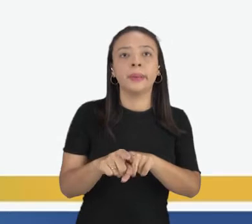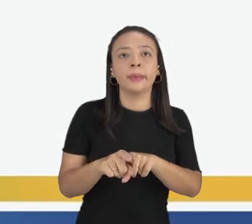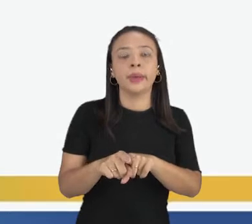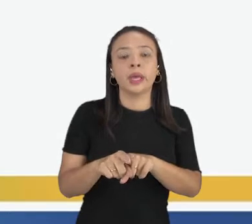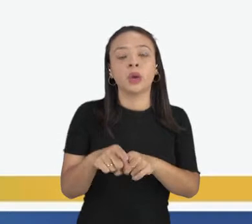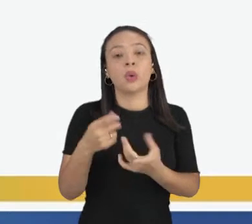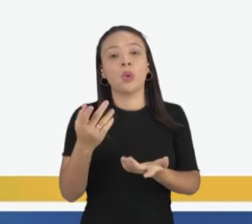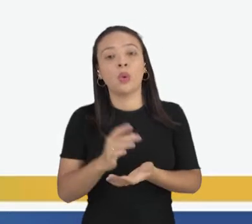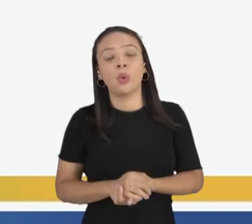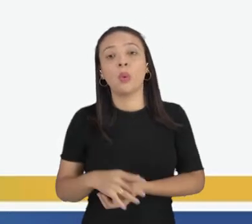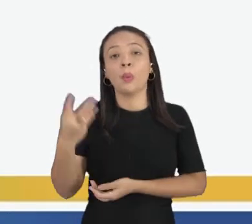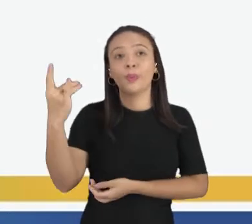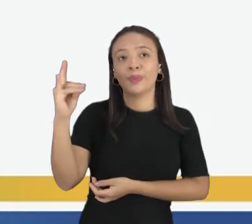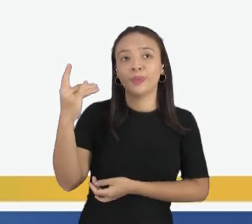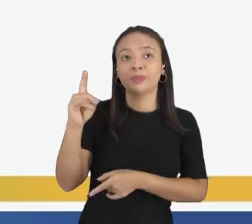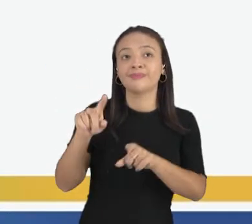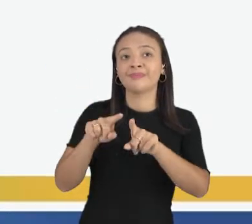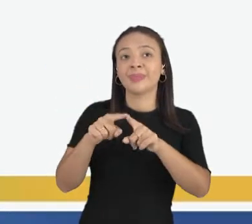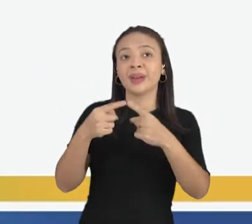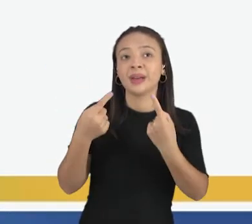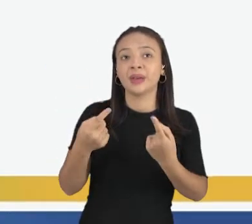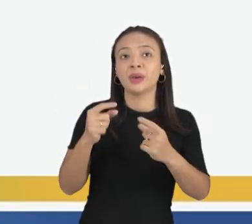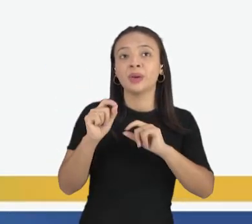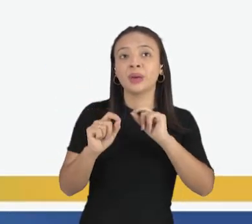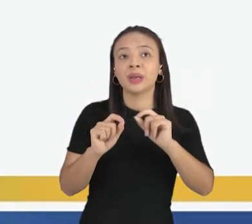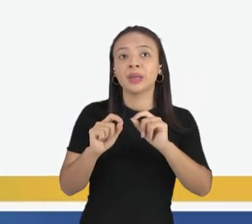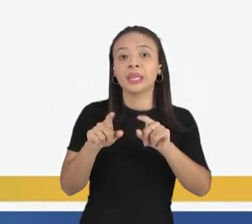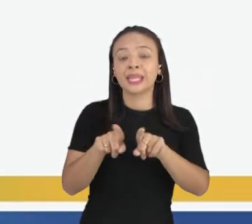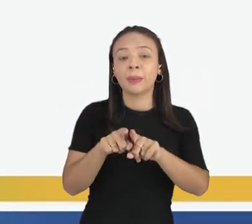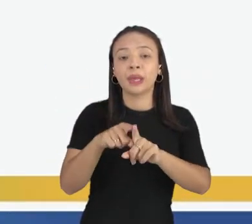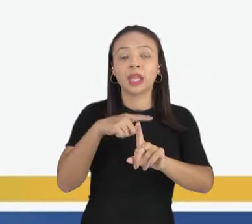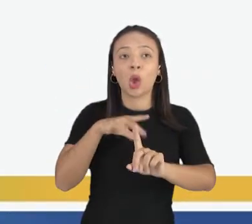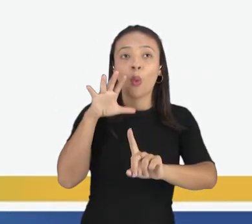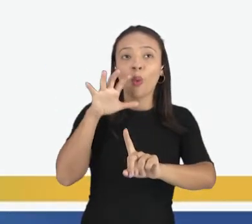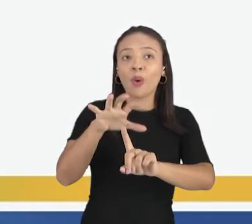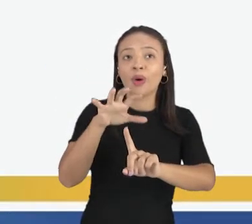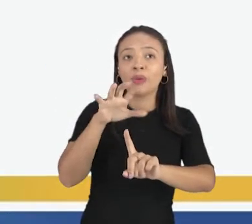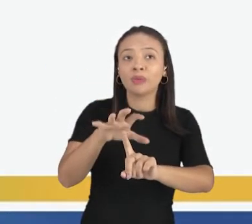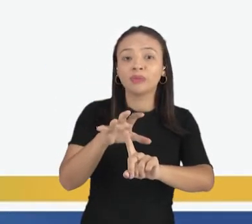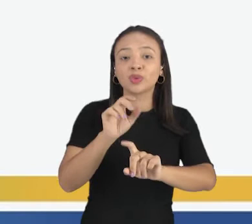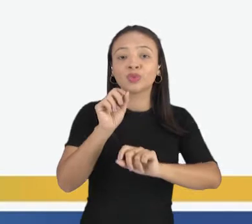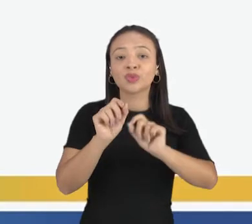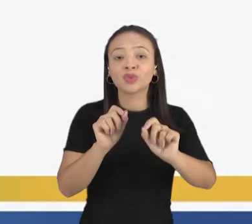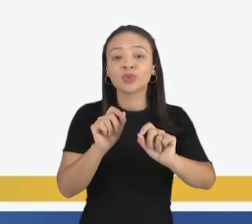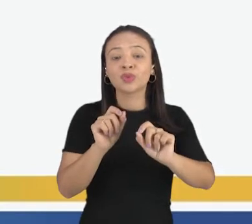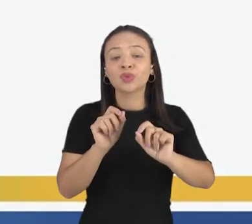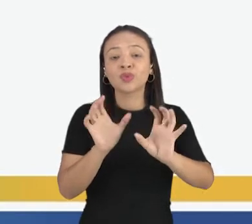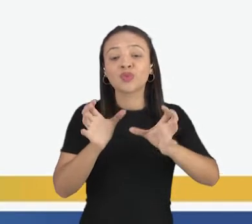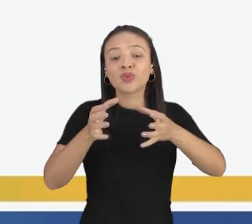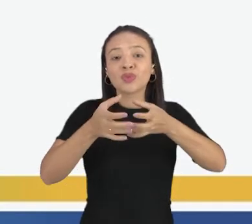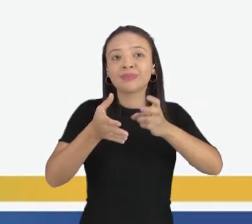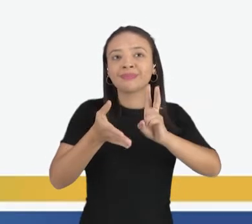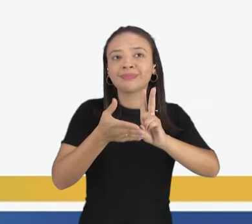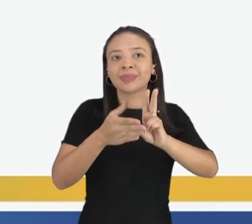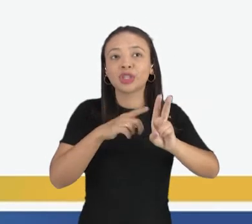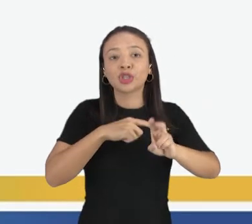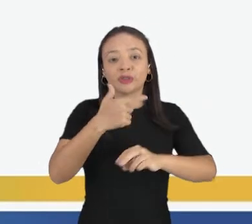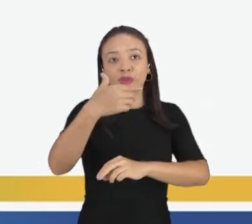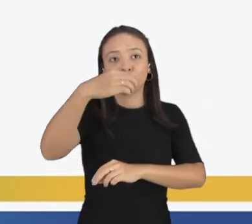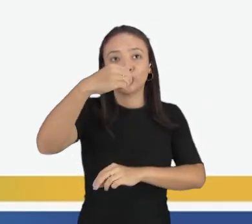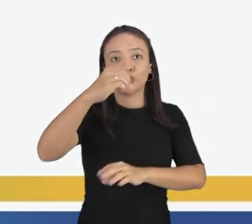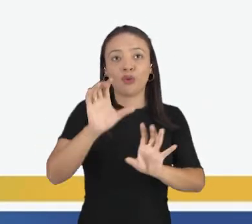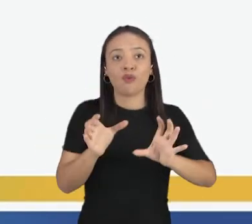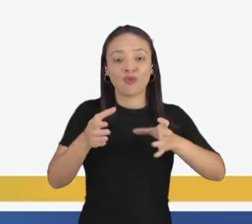Paraíba. Só que isso vai afetar, né, de uma forma bem trágica, aí, grupos indígenas. A gente tem 29